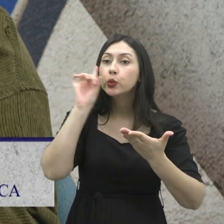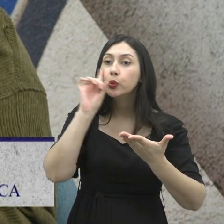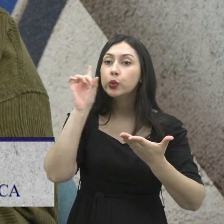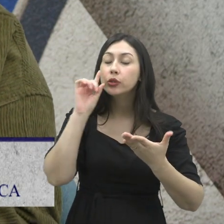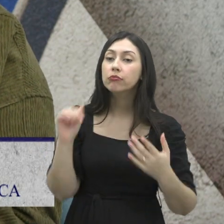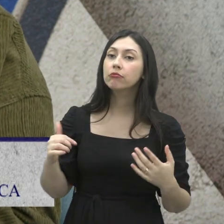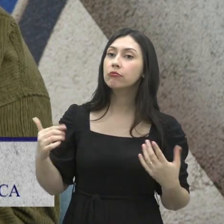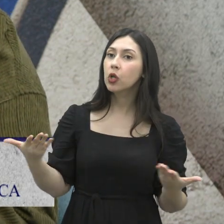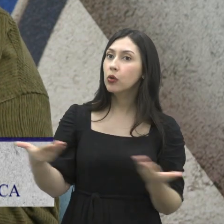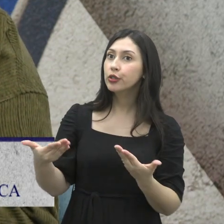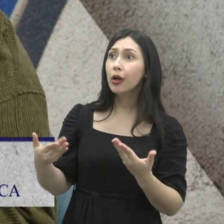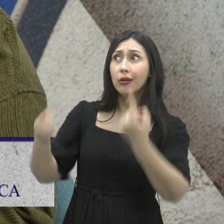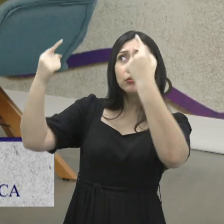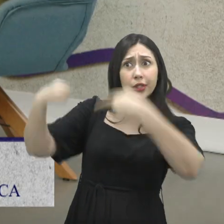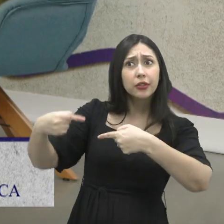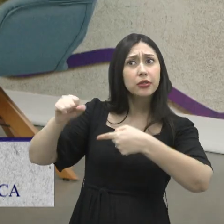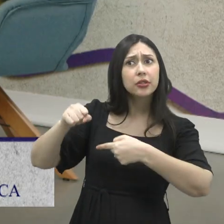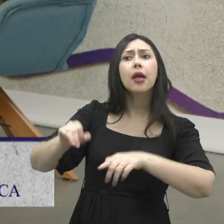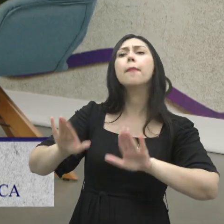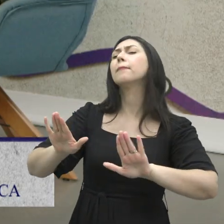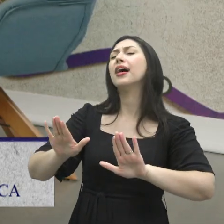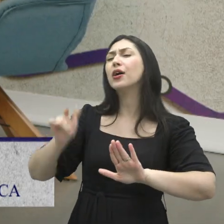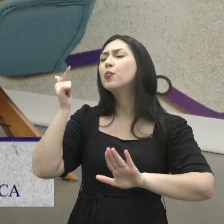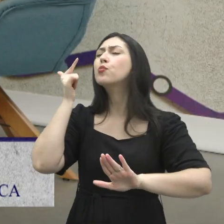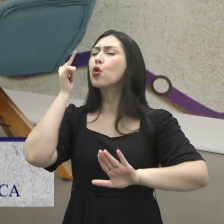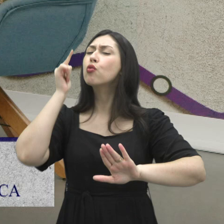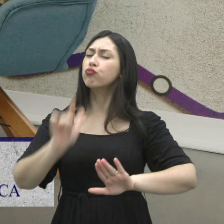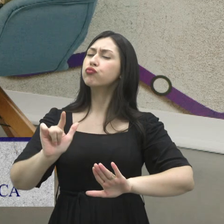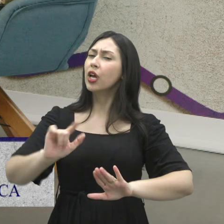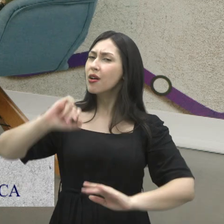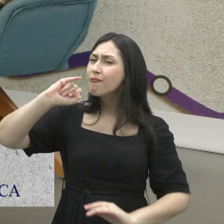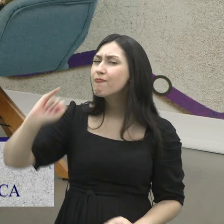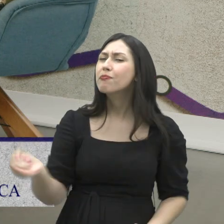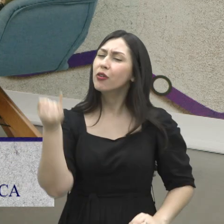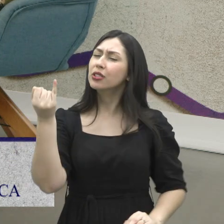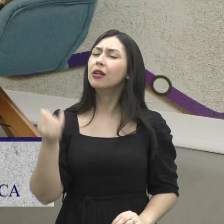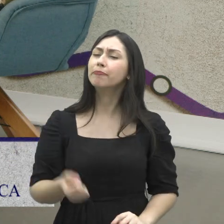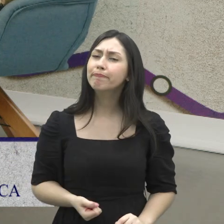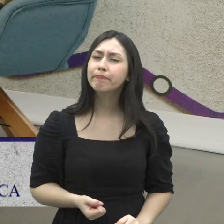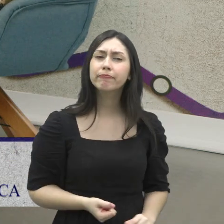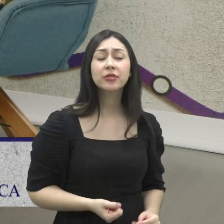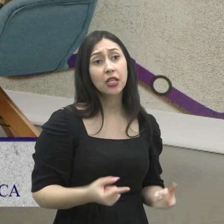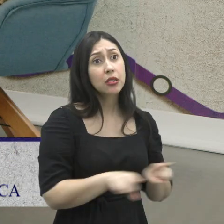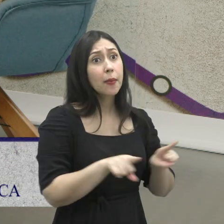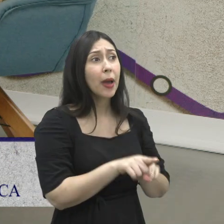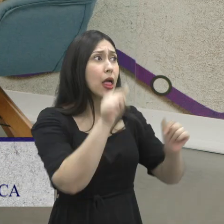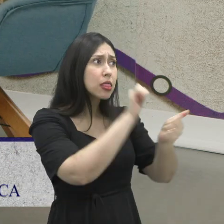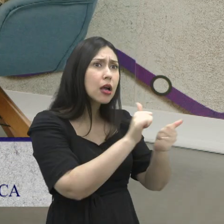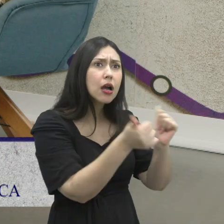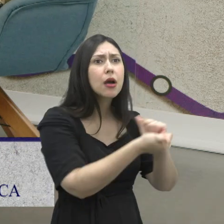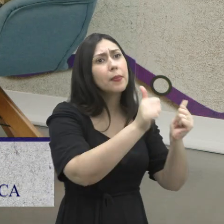que hoje em dia é um desafio, mas que a gente pode caminhar para um cenário mais positivo. E se reinventar sempre também,